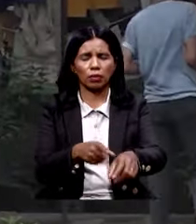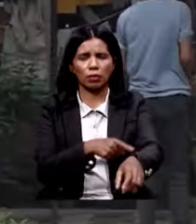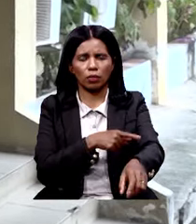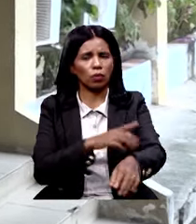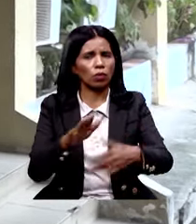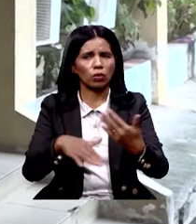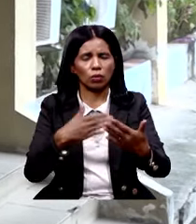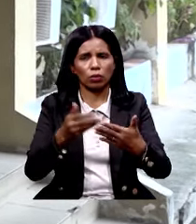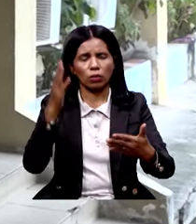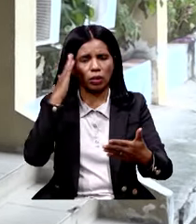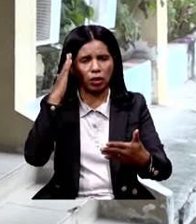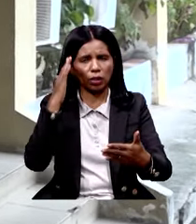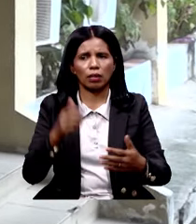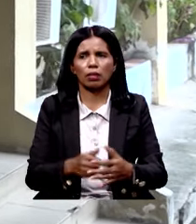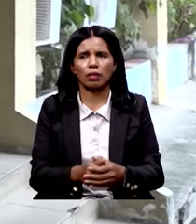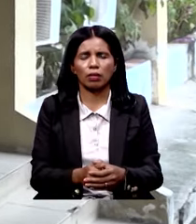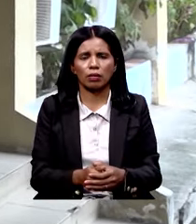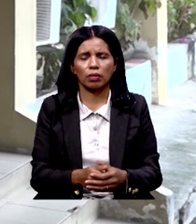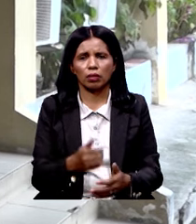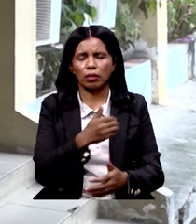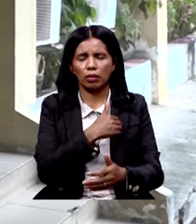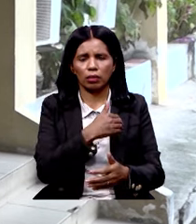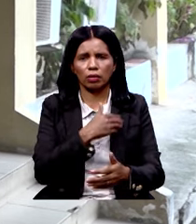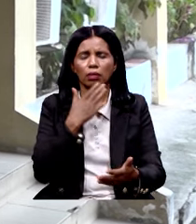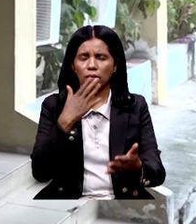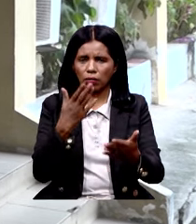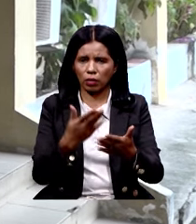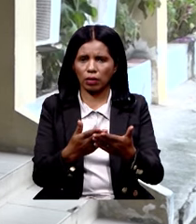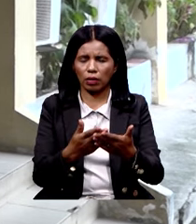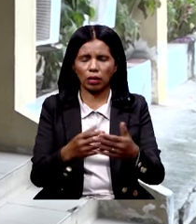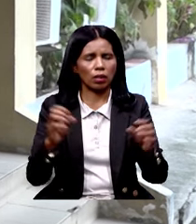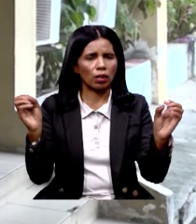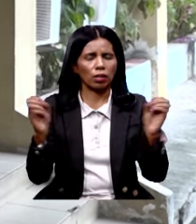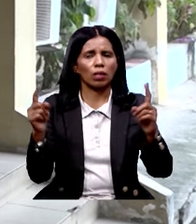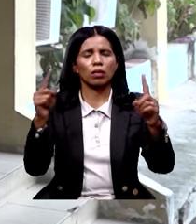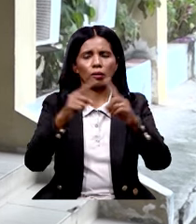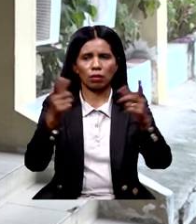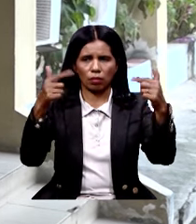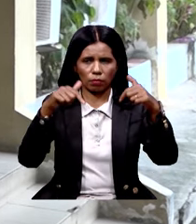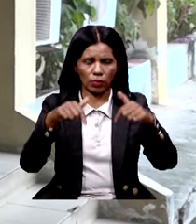hotu atene ladung favorable anto la consegue to omai ha